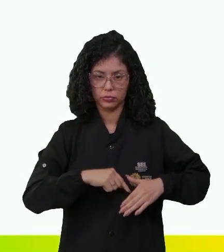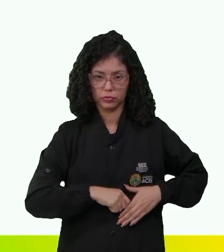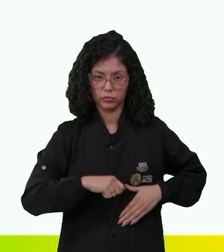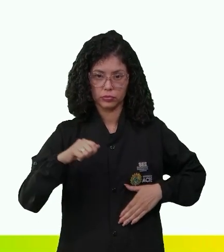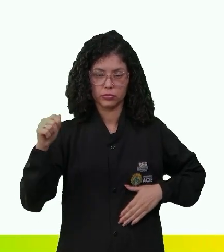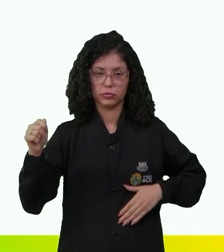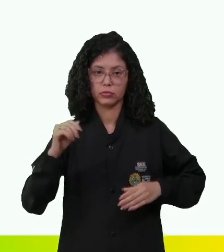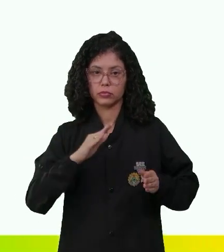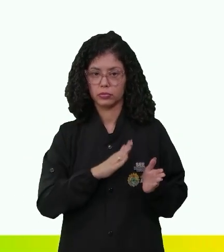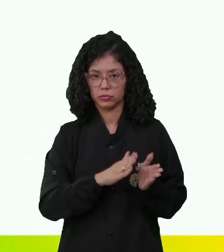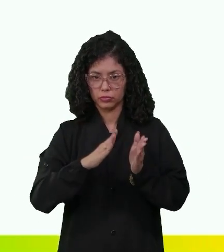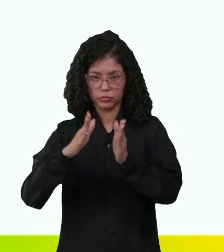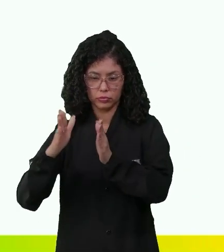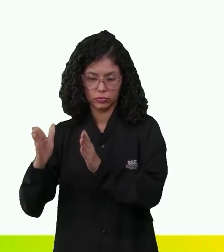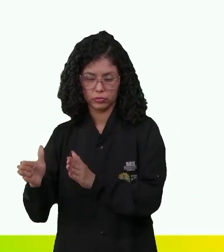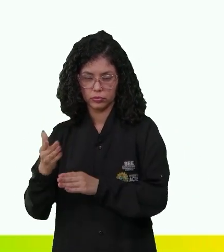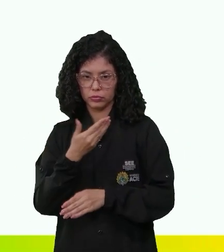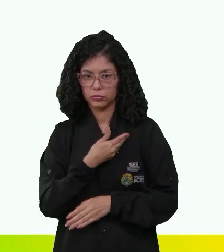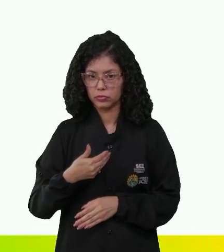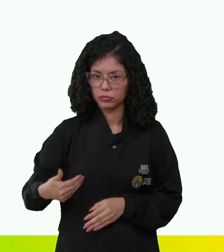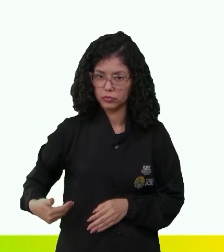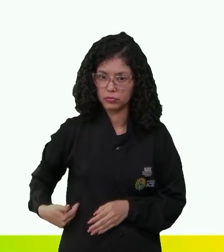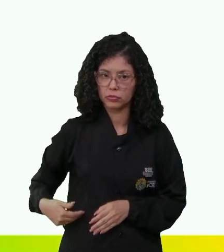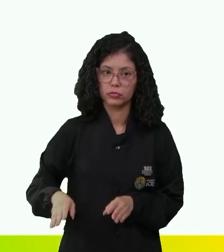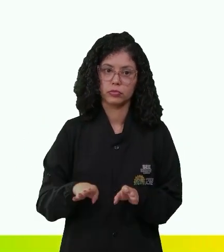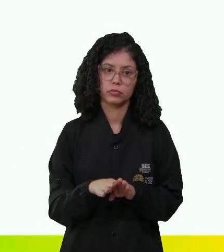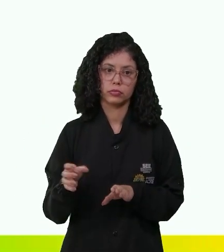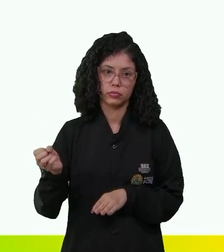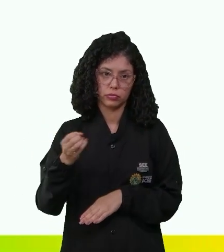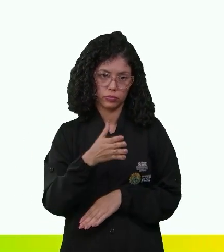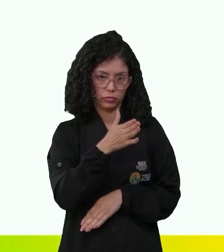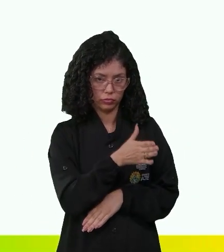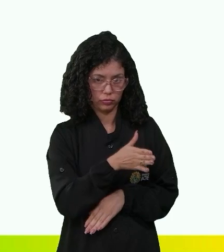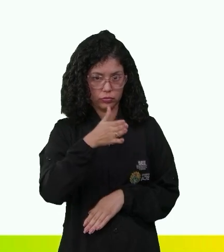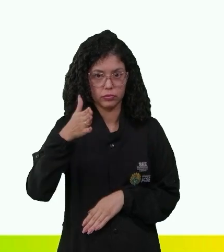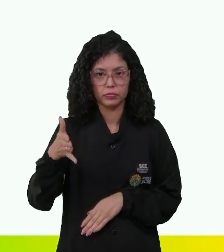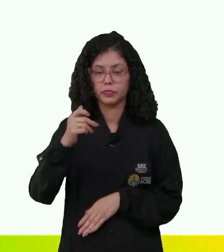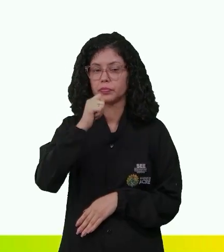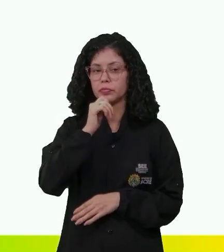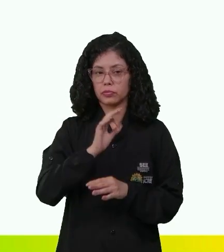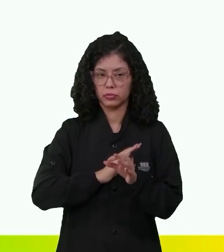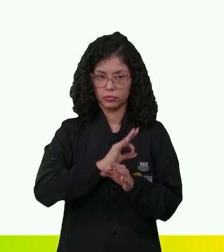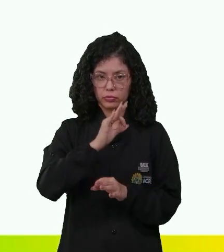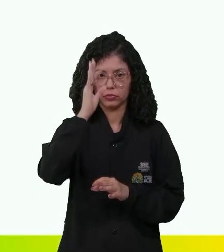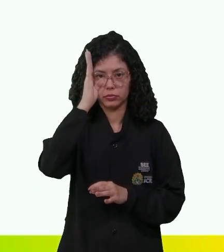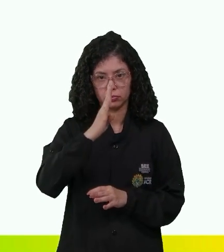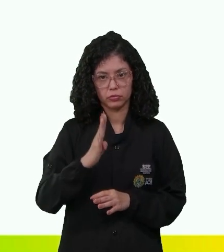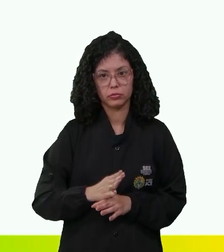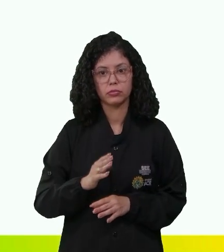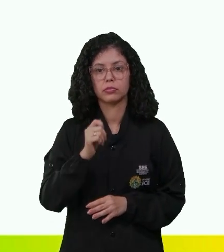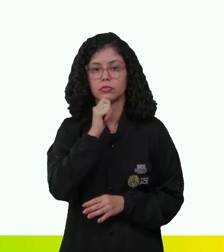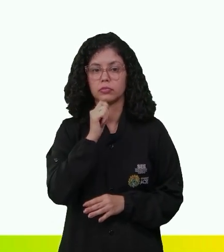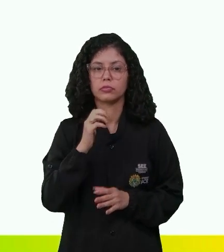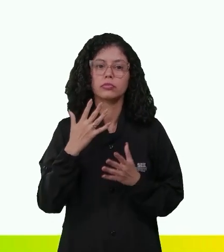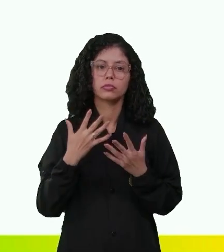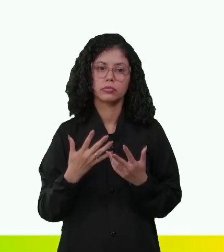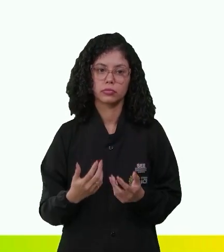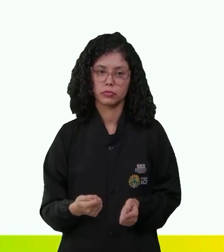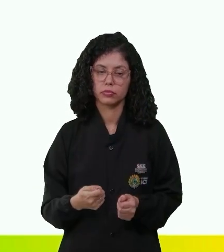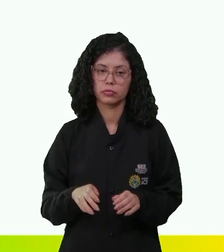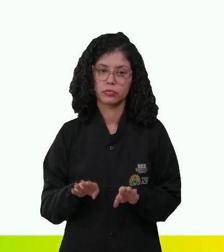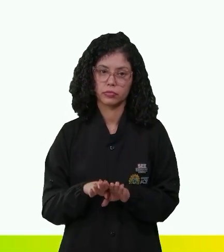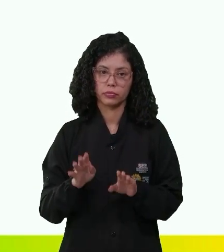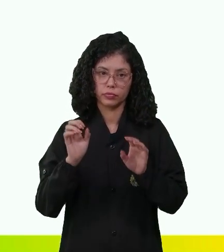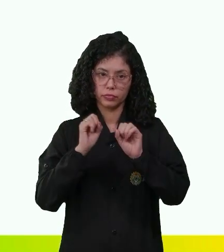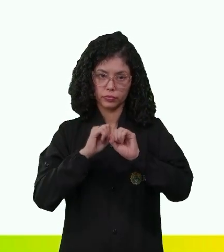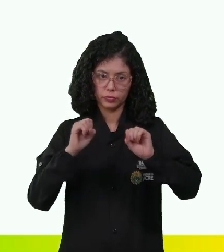A transição para a República marcou o início de uma nova fase na organização do Estado brasileiro, com a adoção de um